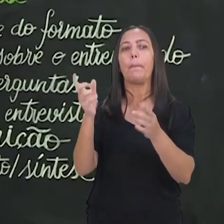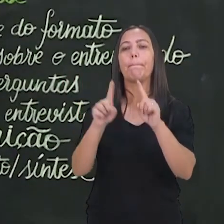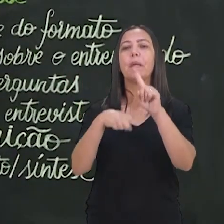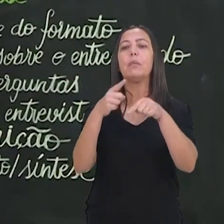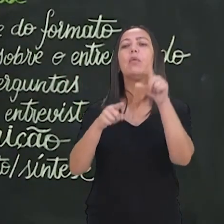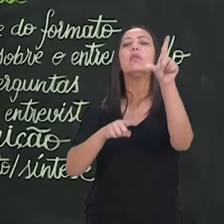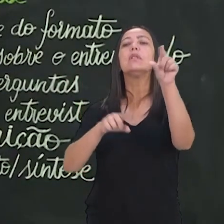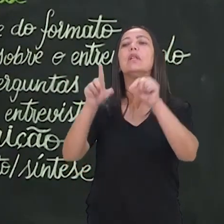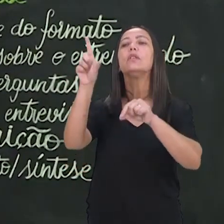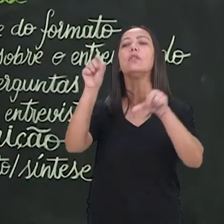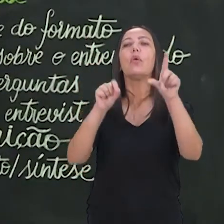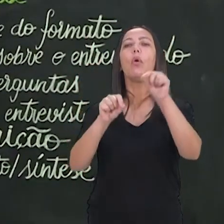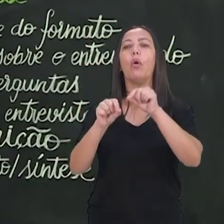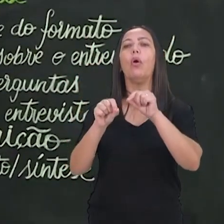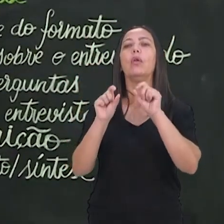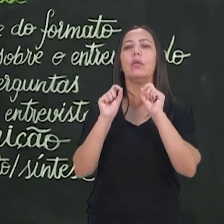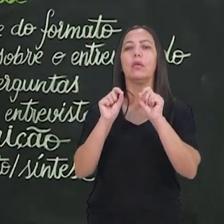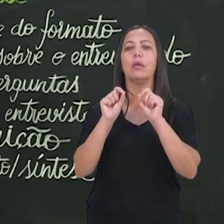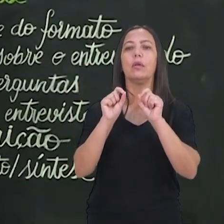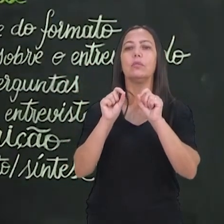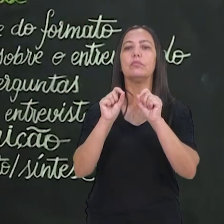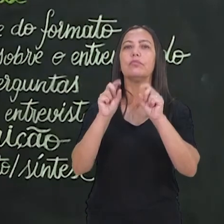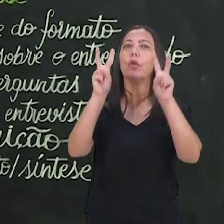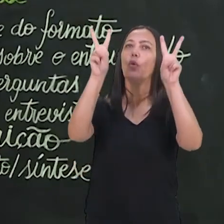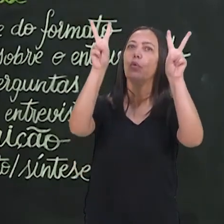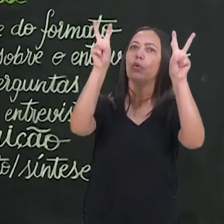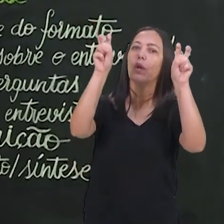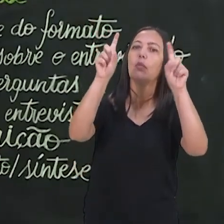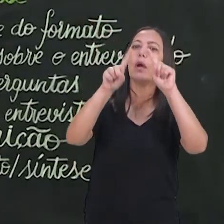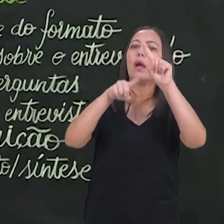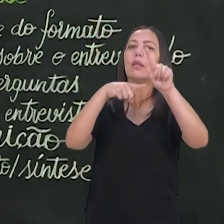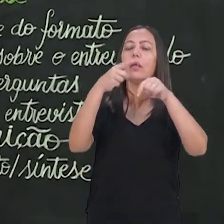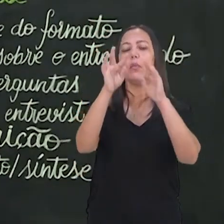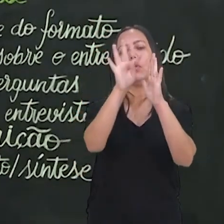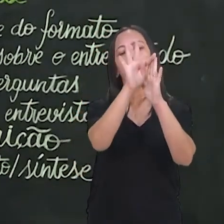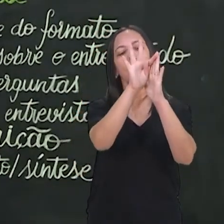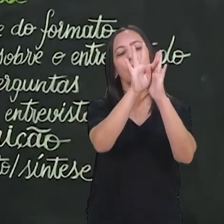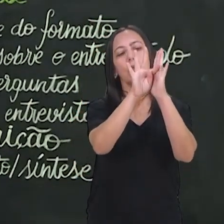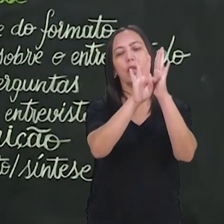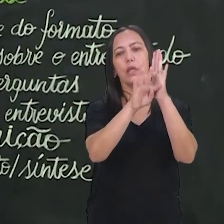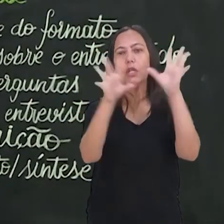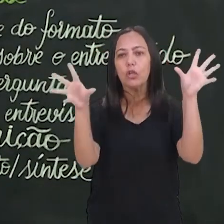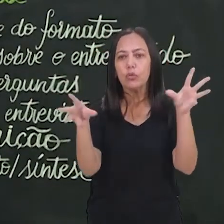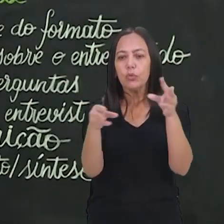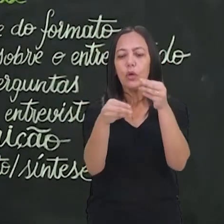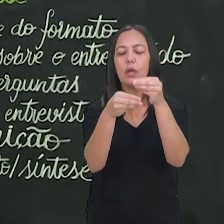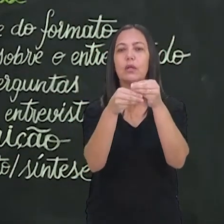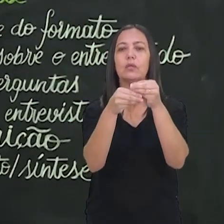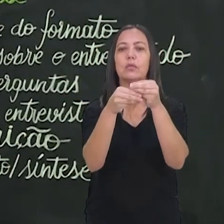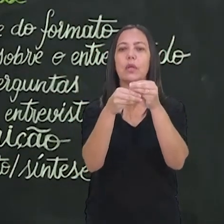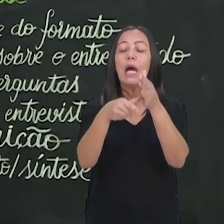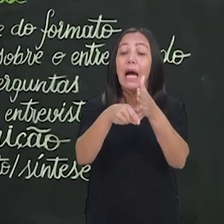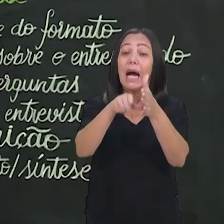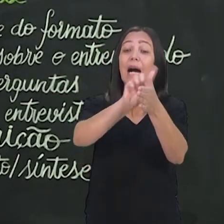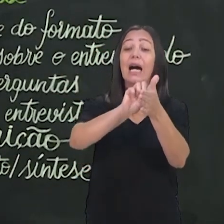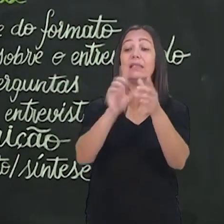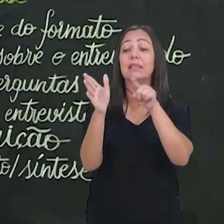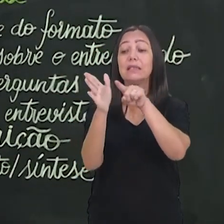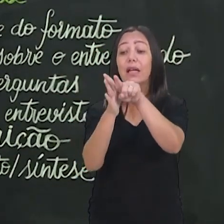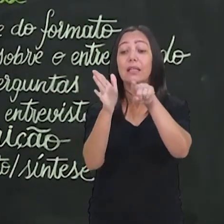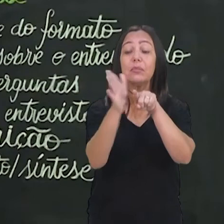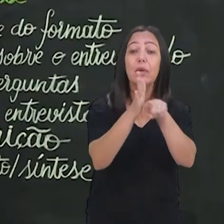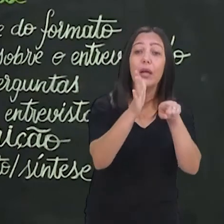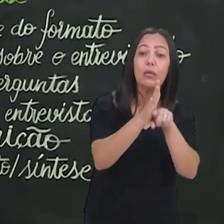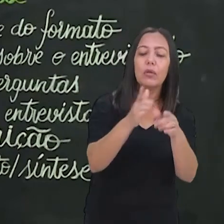seleciona o que vai ser colocado na entrevista, você coloca um título e produz um texto síntese. Esse texto síntese vem antes das perguntas e das